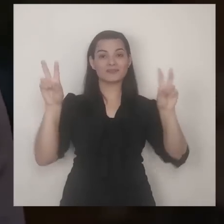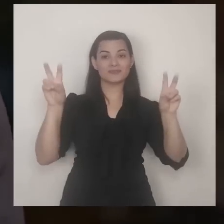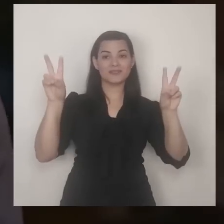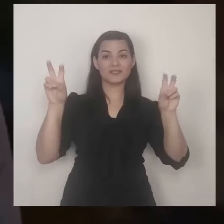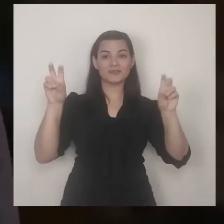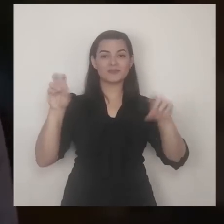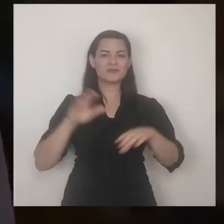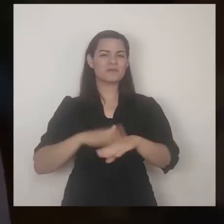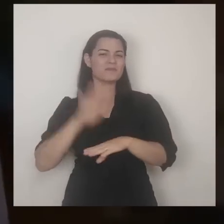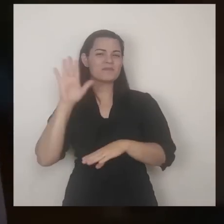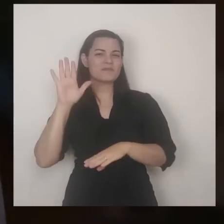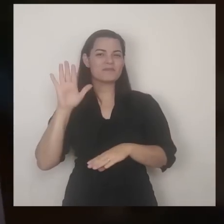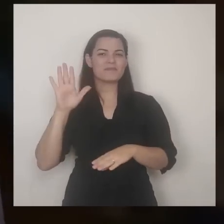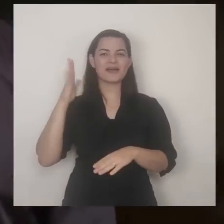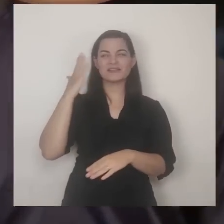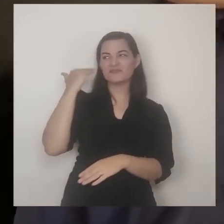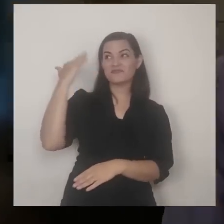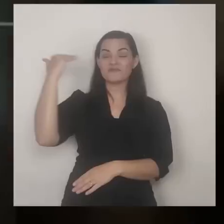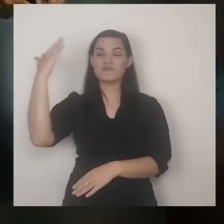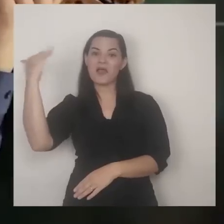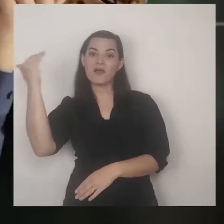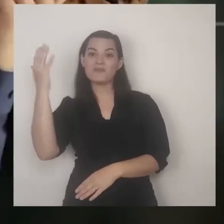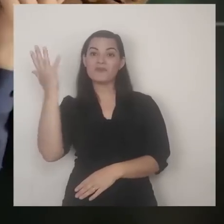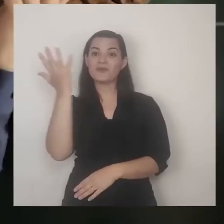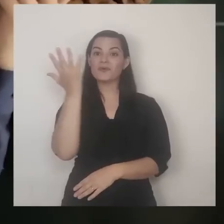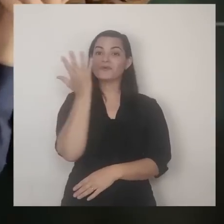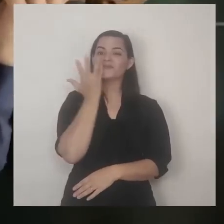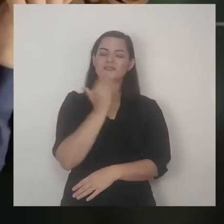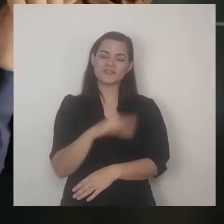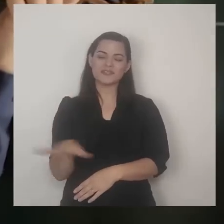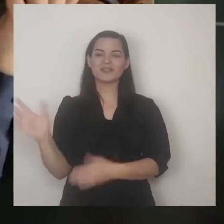da molecada, os games.